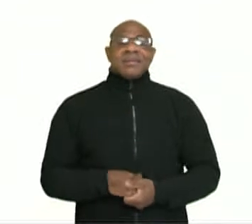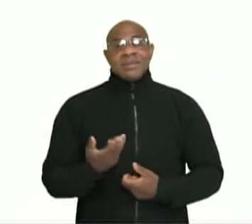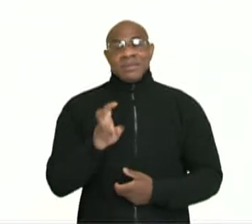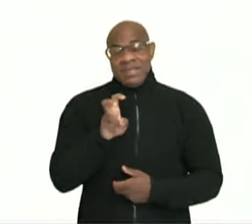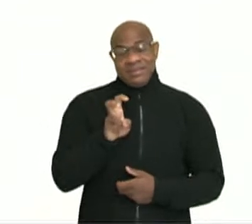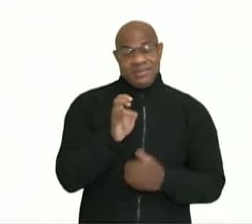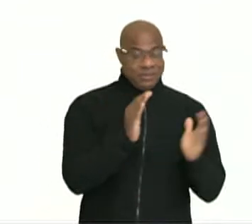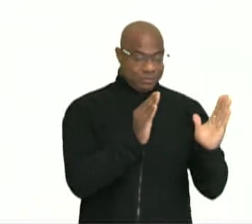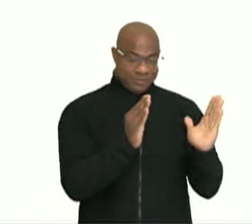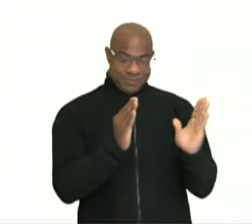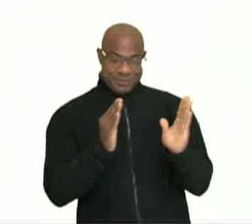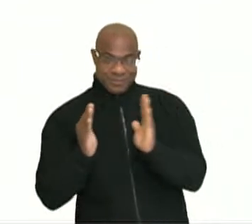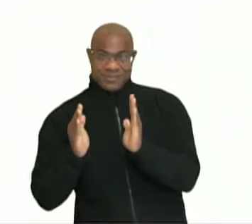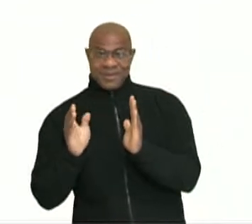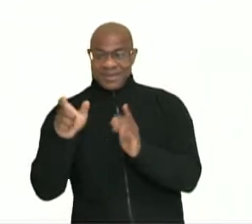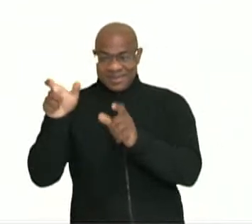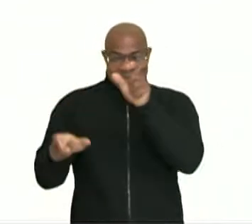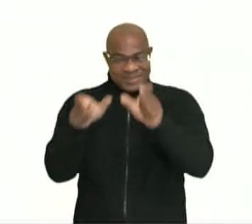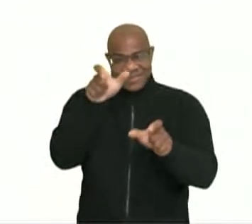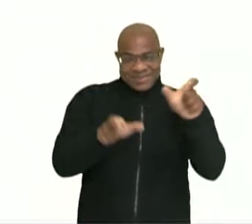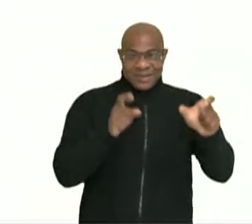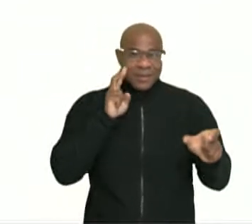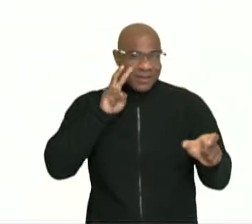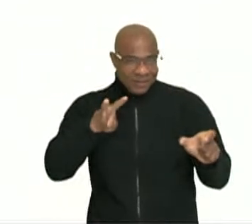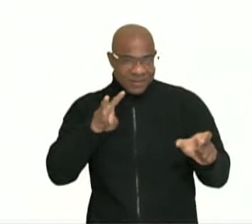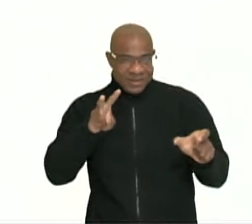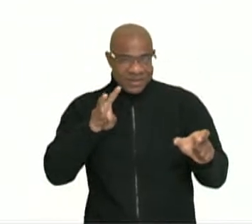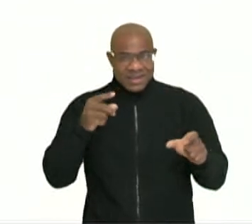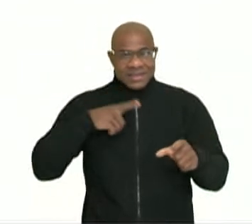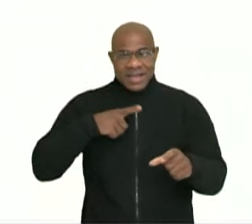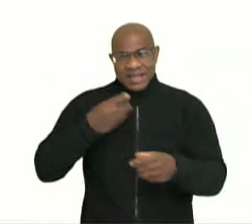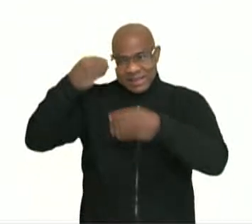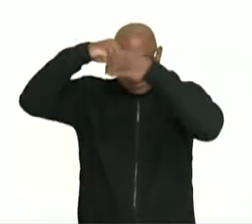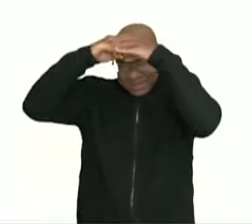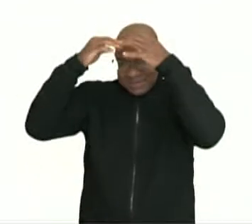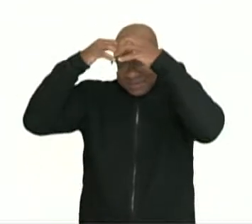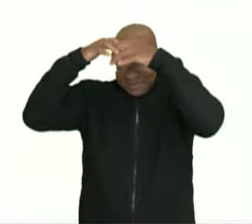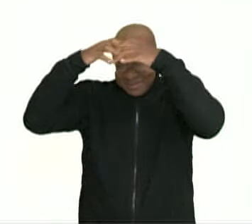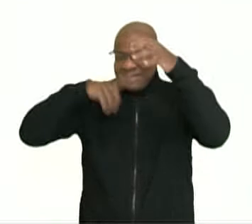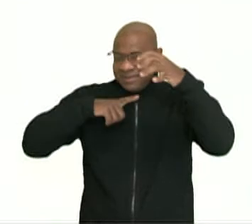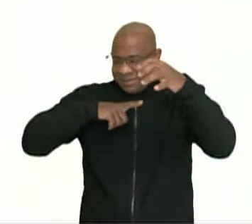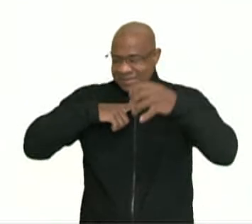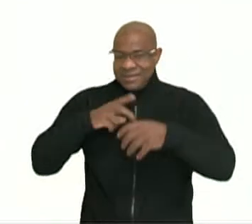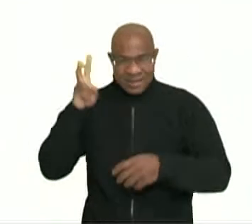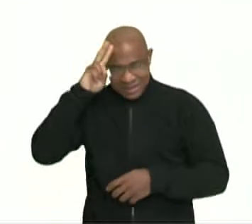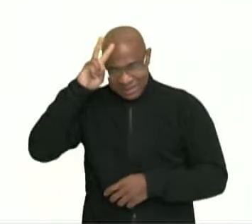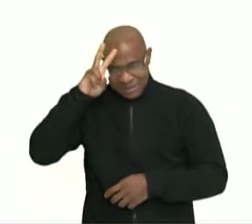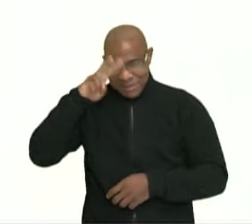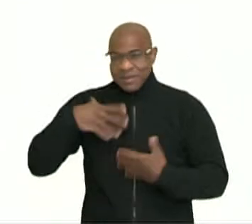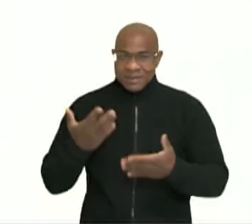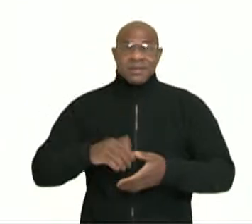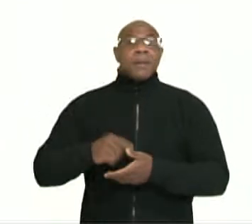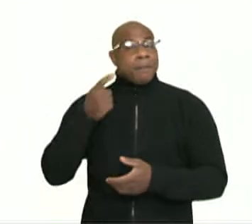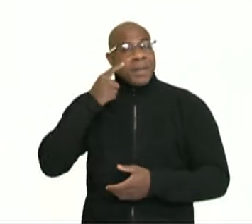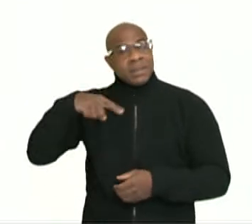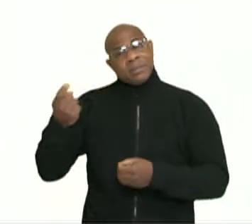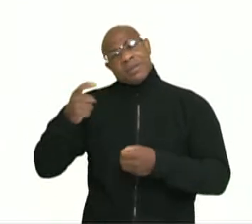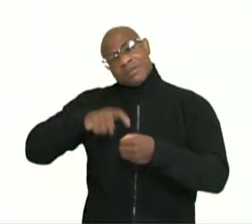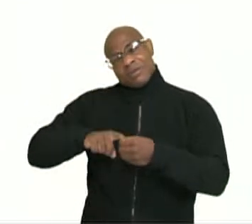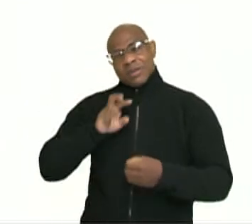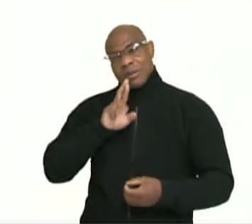personagens que mandam na cabine de controle da cabeça da menina. Você consegue lembrar qual é? Pensa aí que eu já volto.